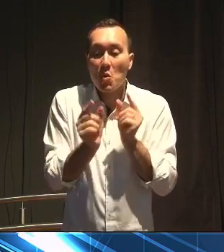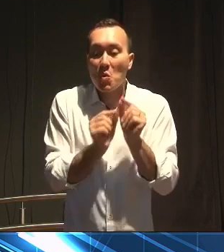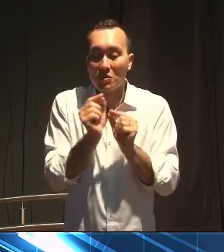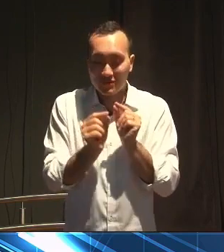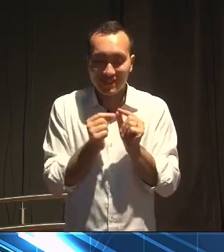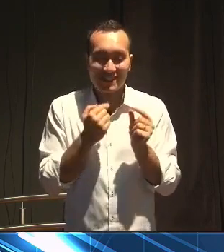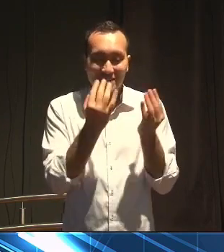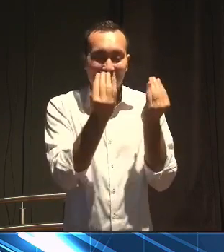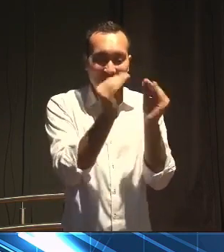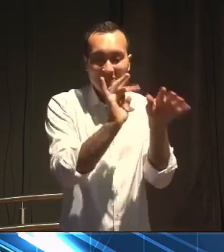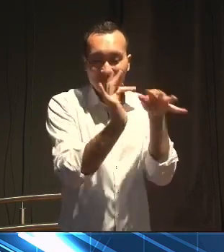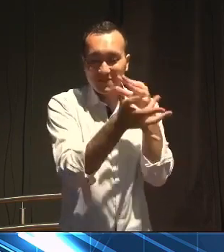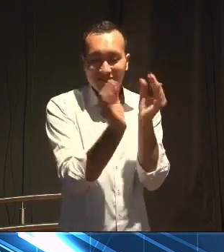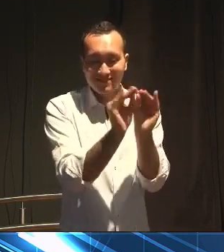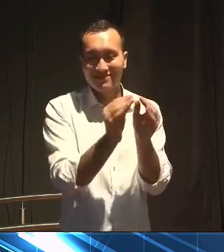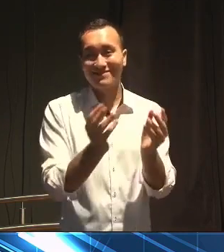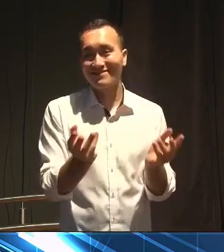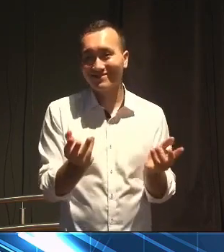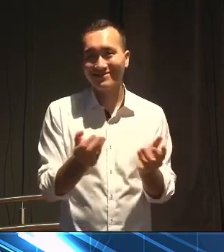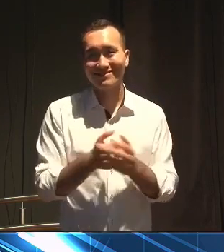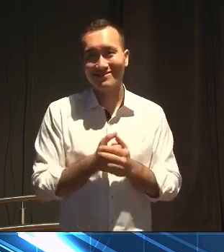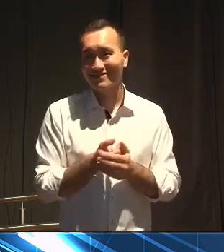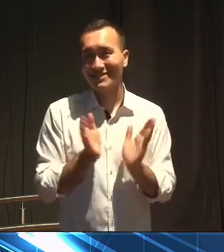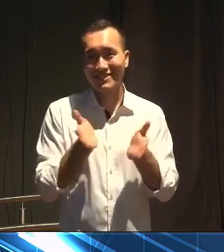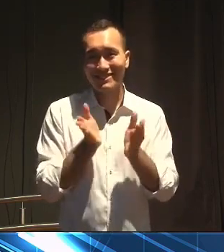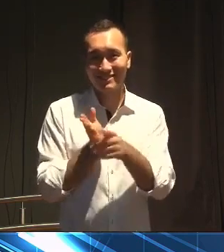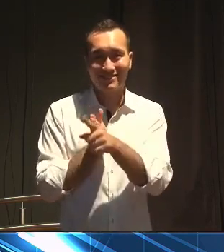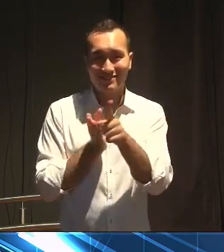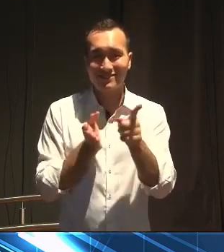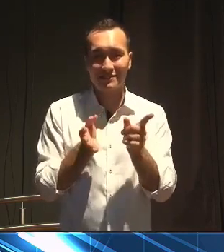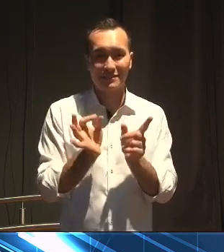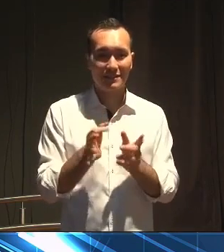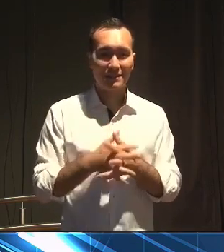bem. E aí, pensando